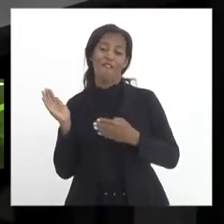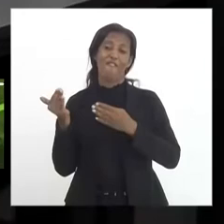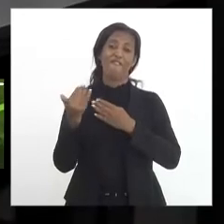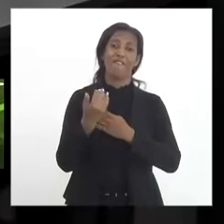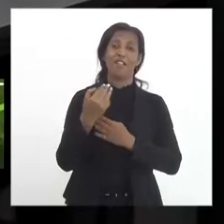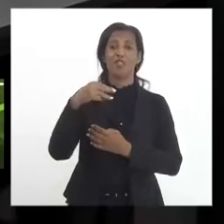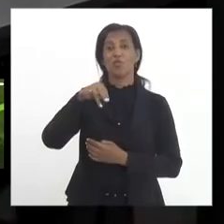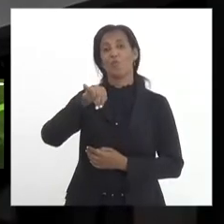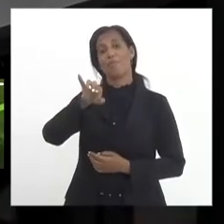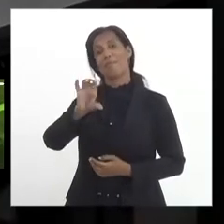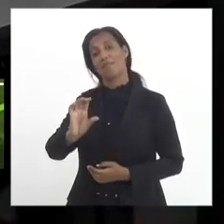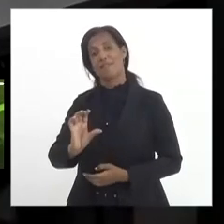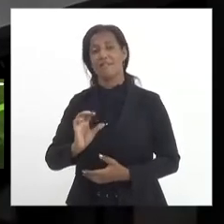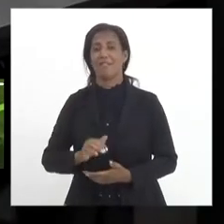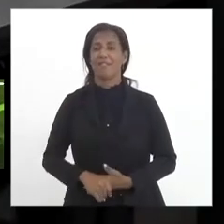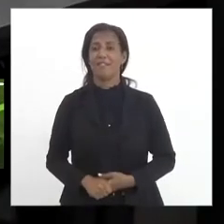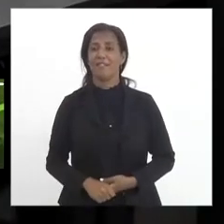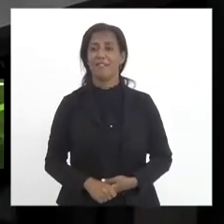posição de